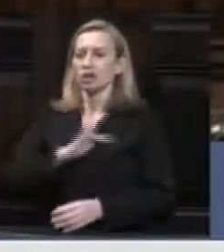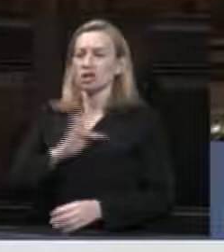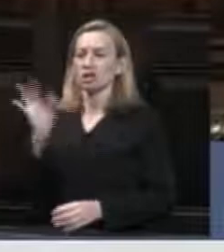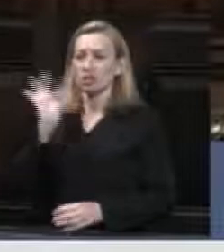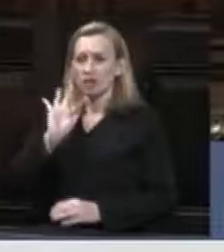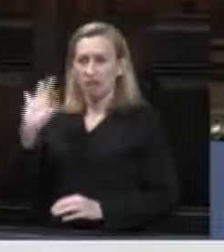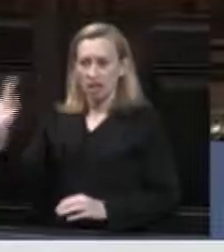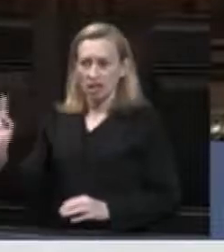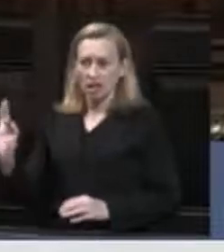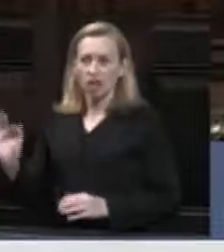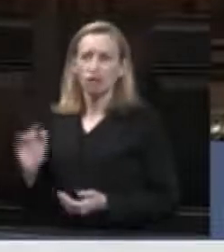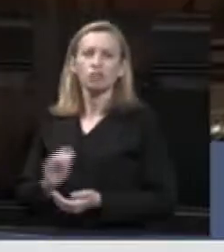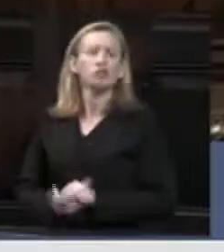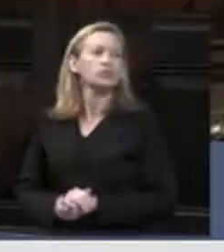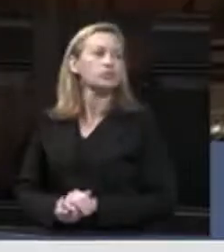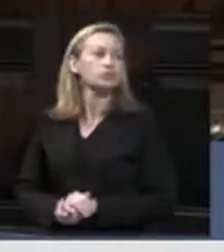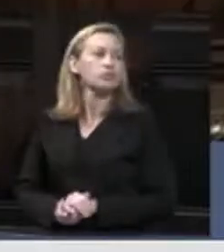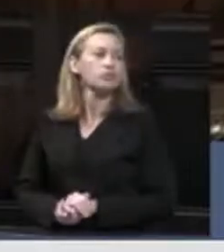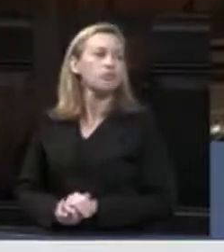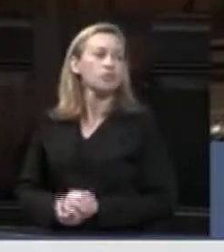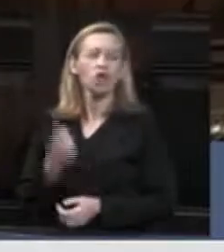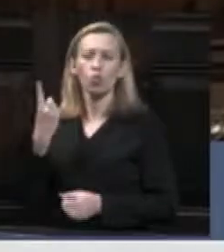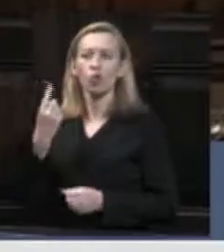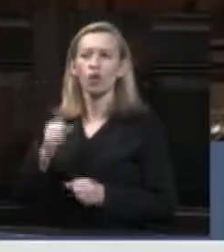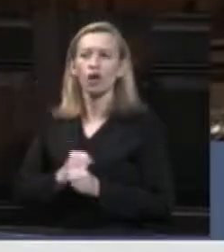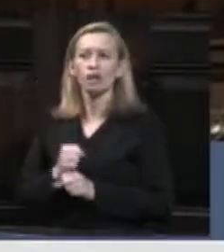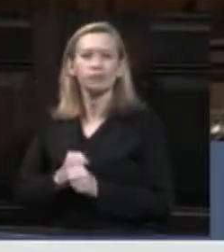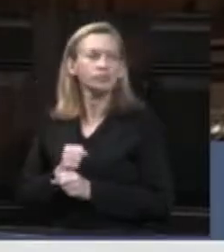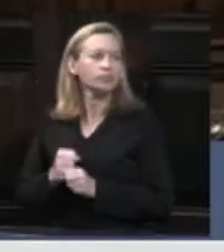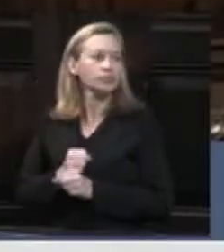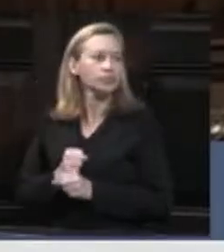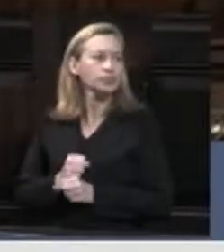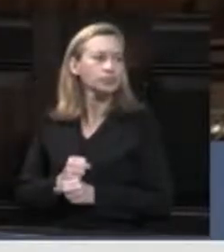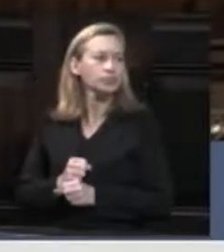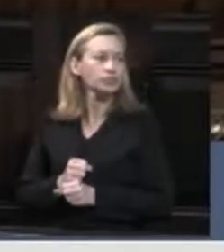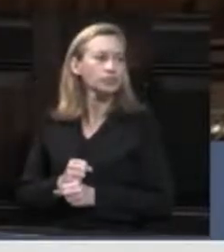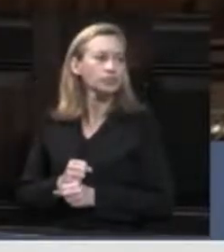culminaram há exato um ano,